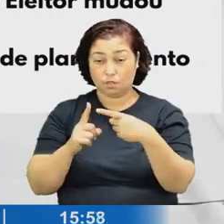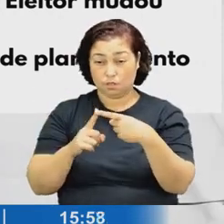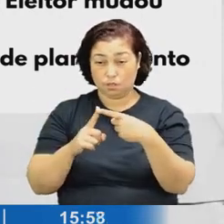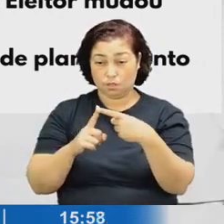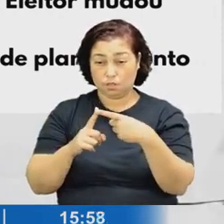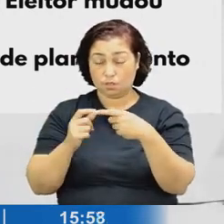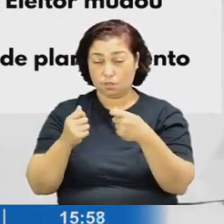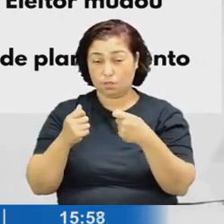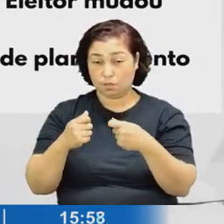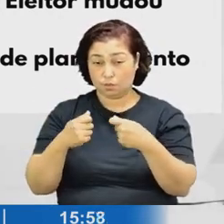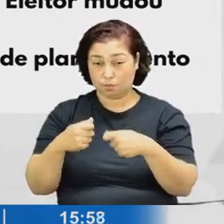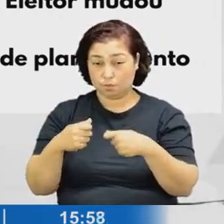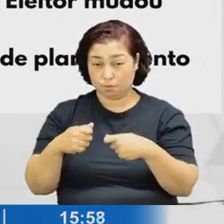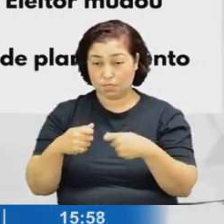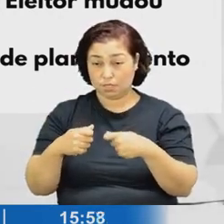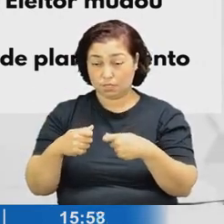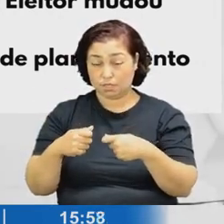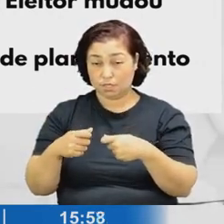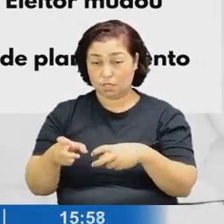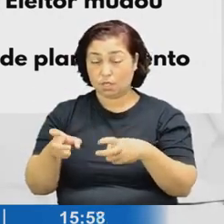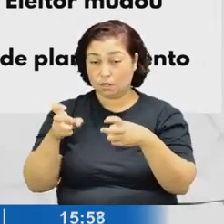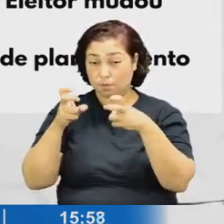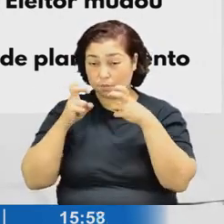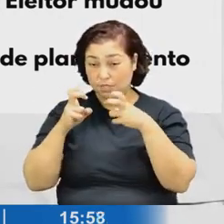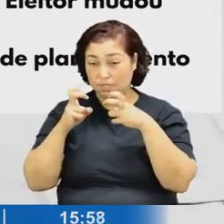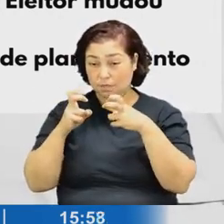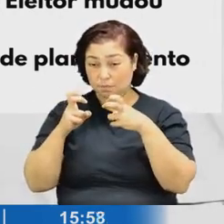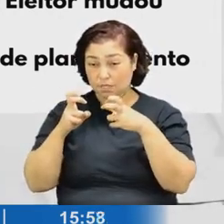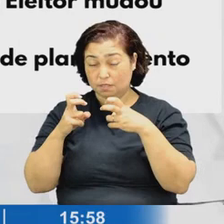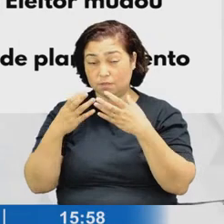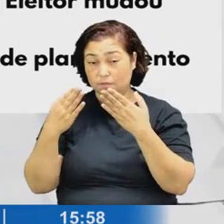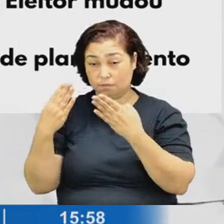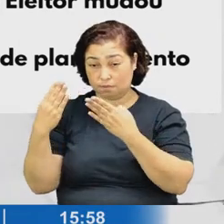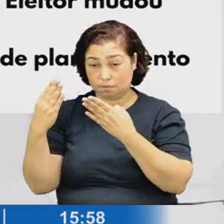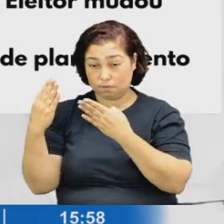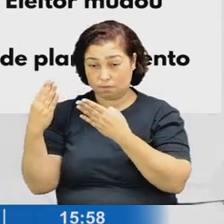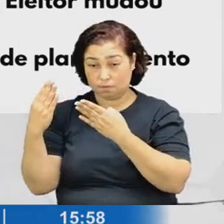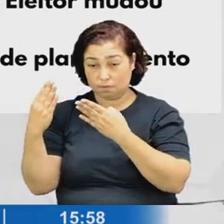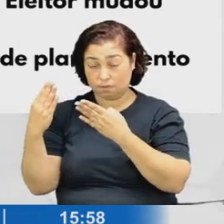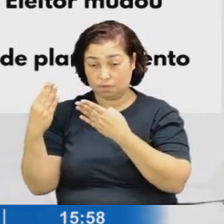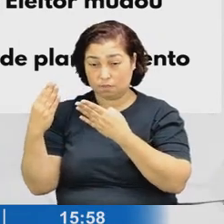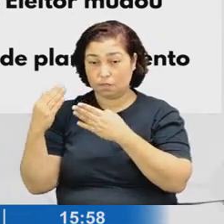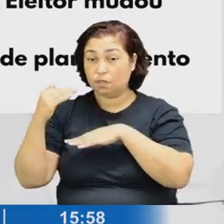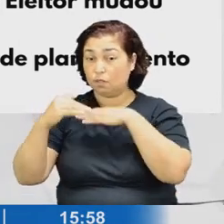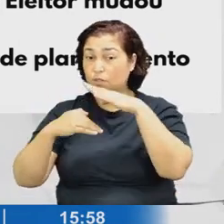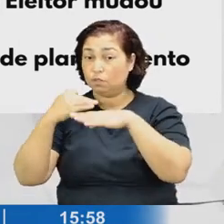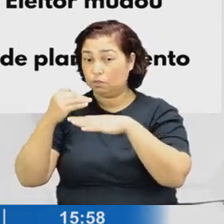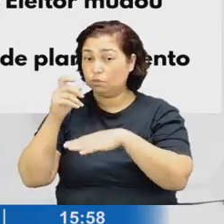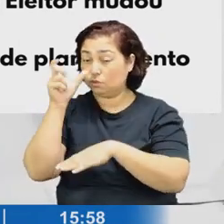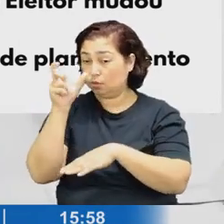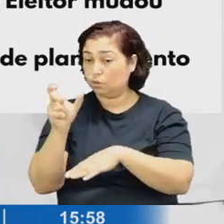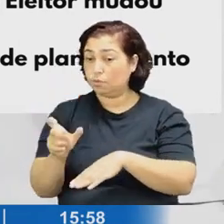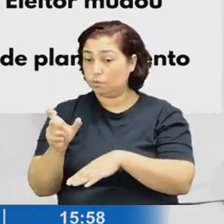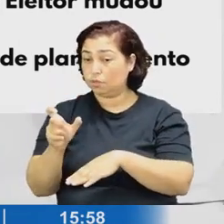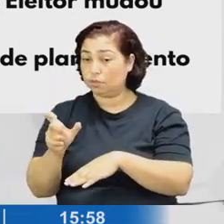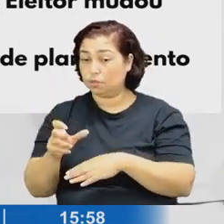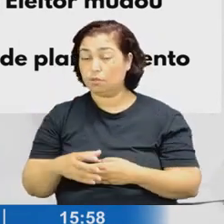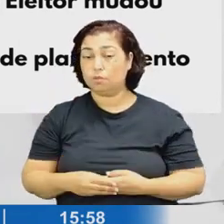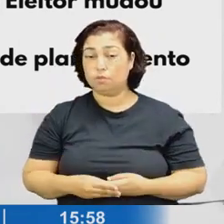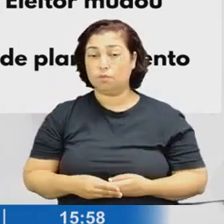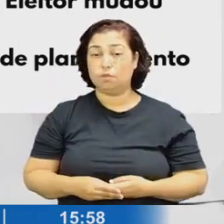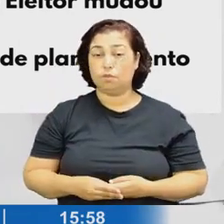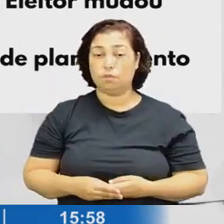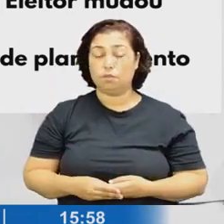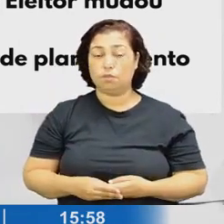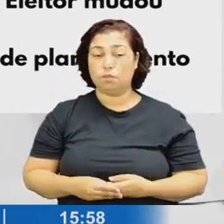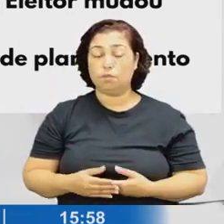aquilo como Verdade tem que ter coerência dentro de uma linha Então é isso que constrói reputação né Marina